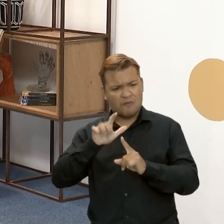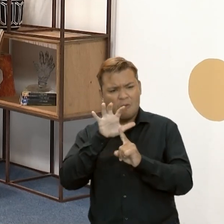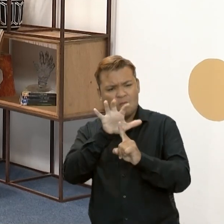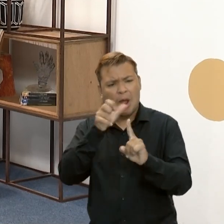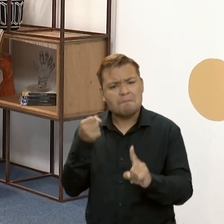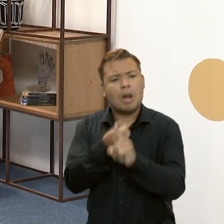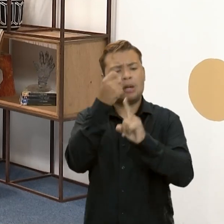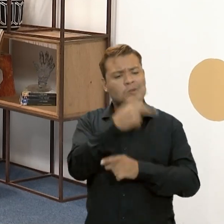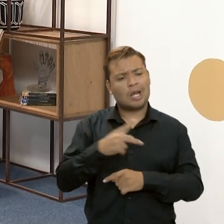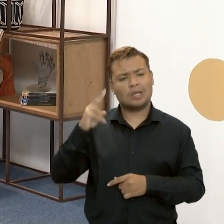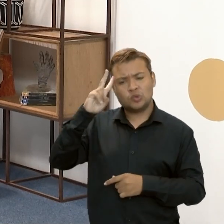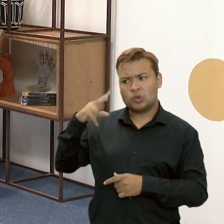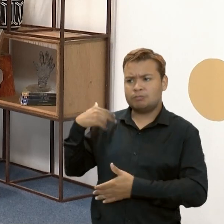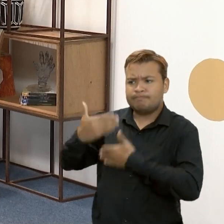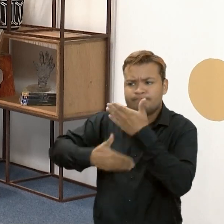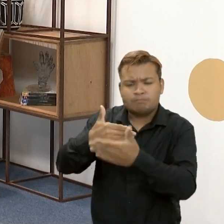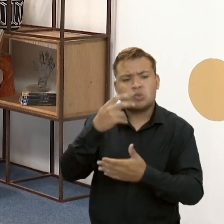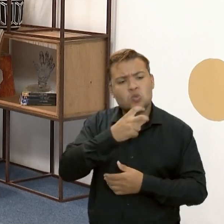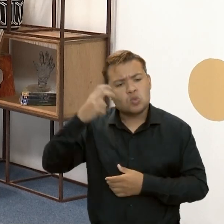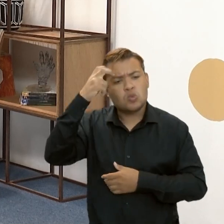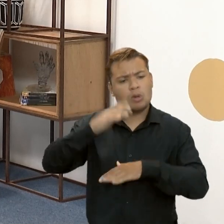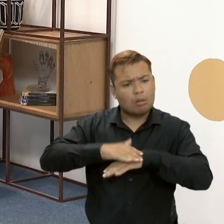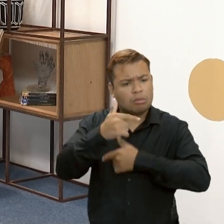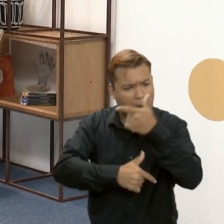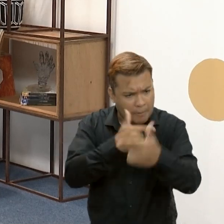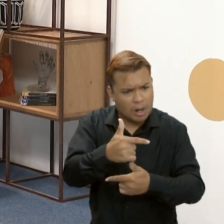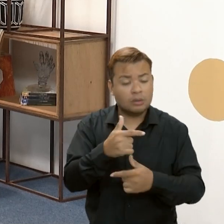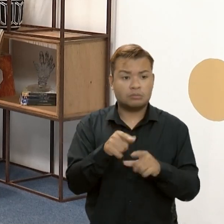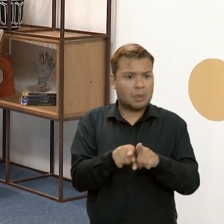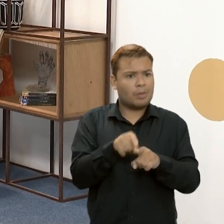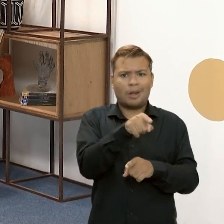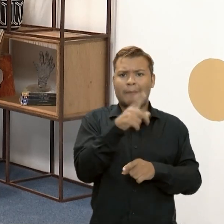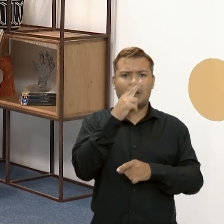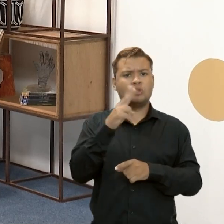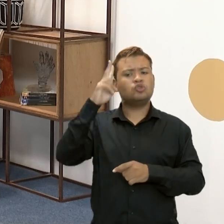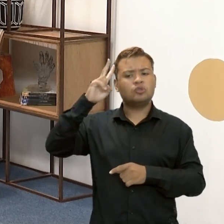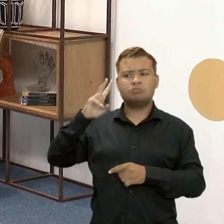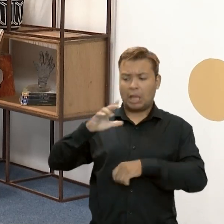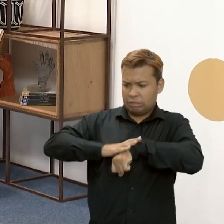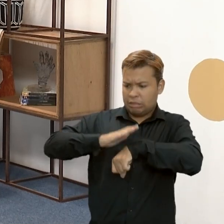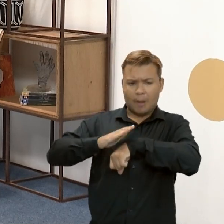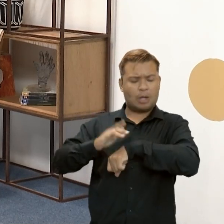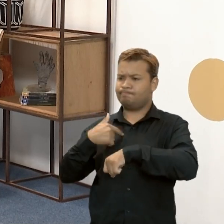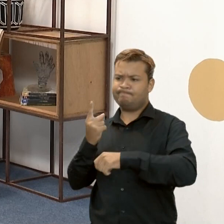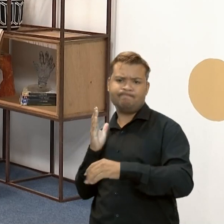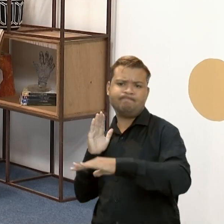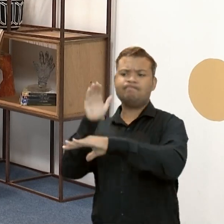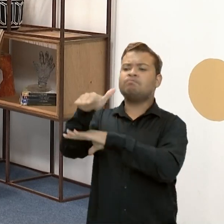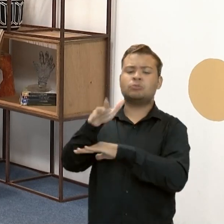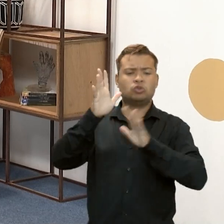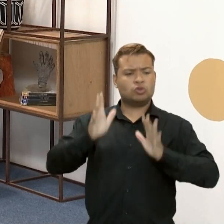cultural, dessa mulher, né, que estava à frente no seu tempo, muitas vezes até nisso também, né? Hebe, antes de você responder, vou pedir para você se direcionar